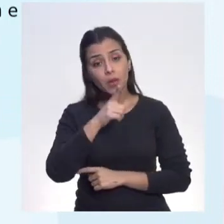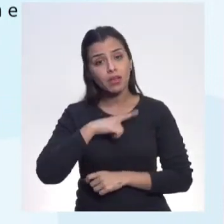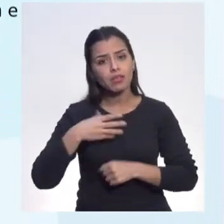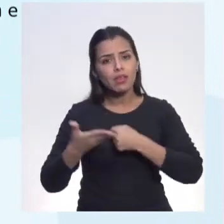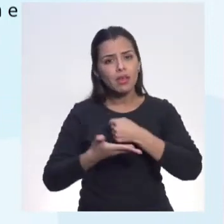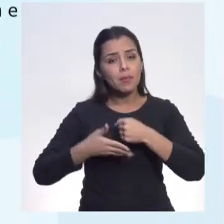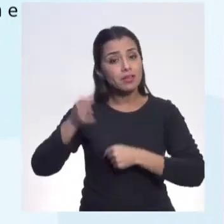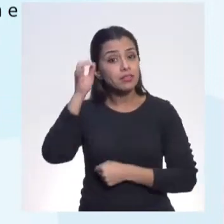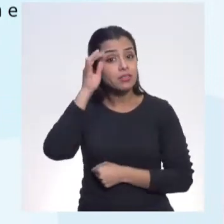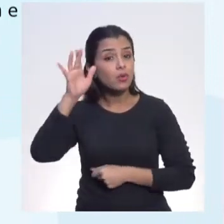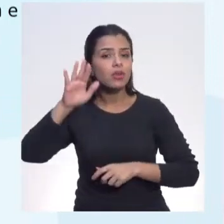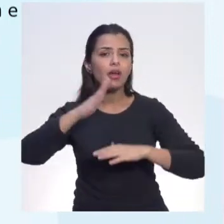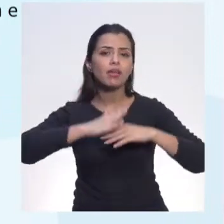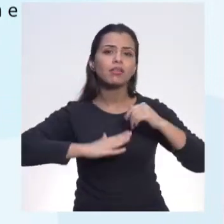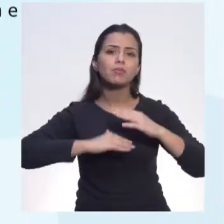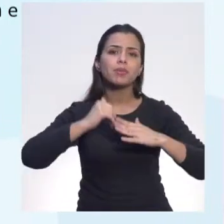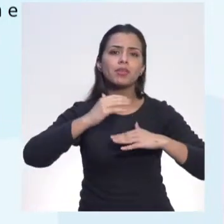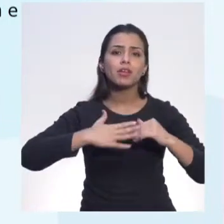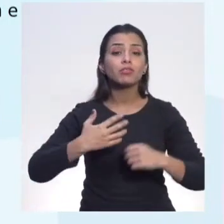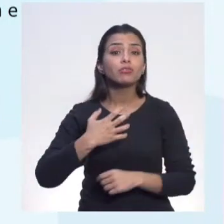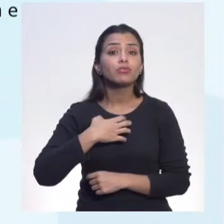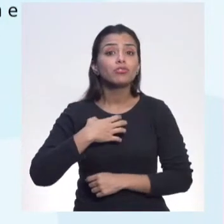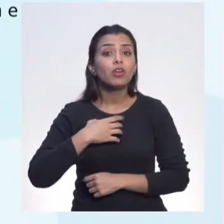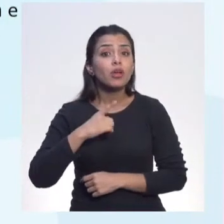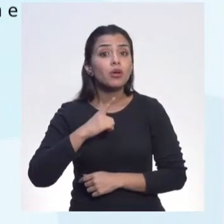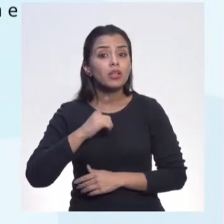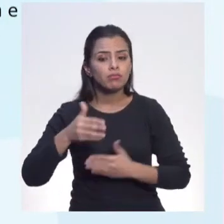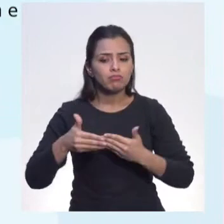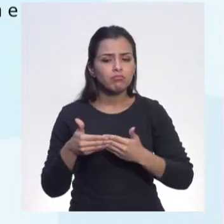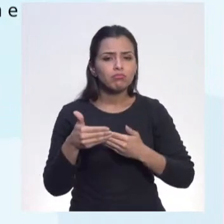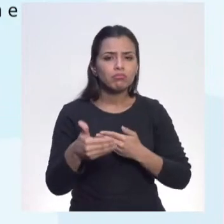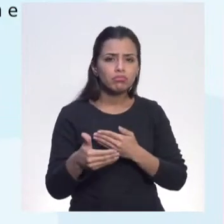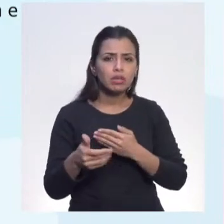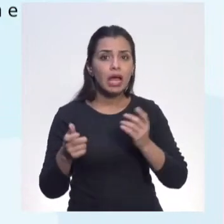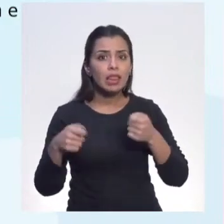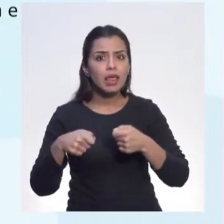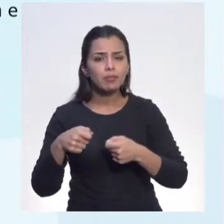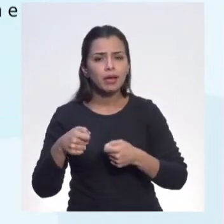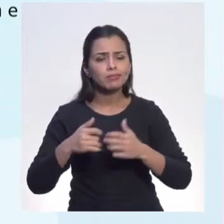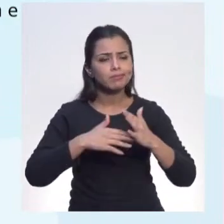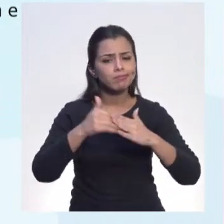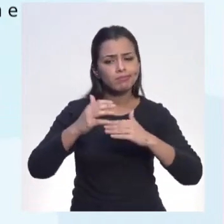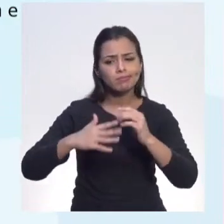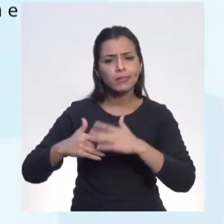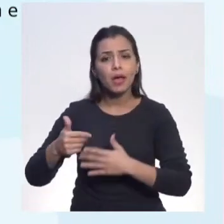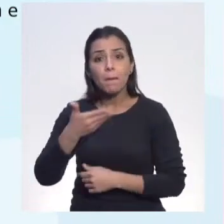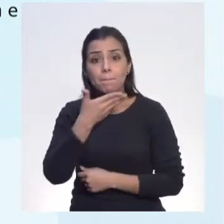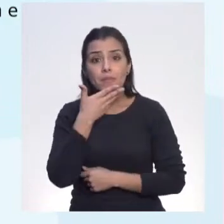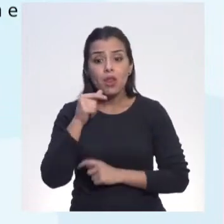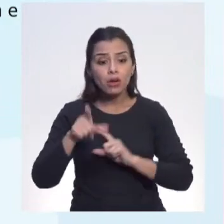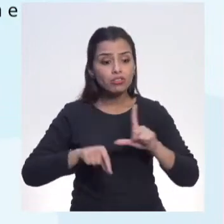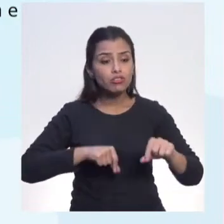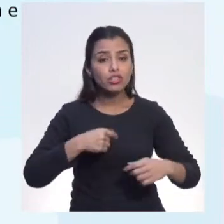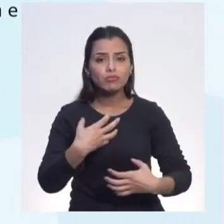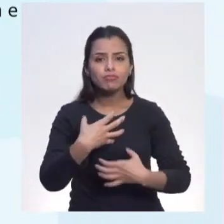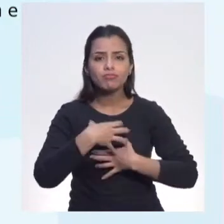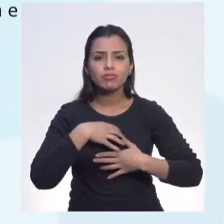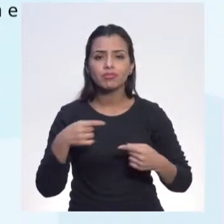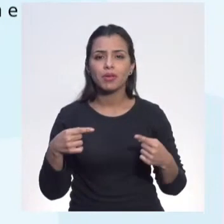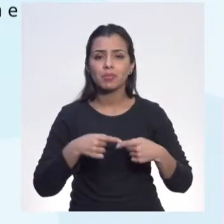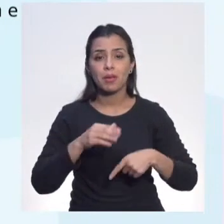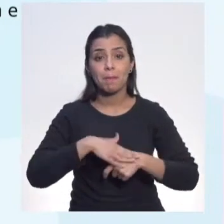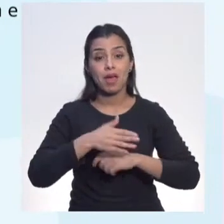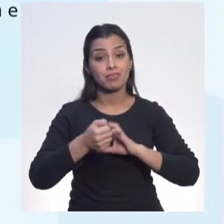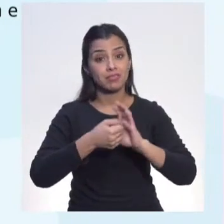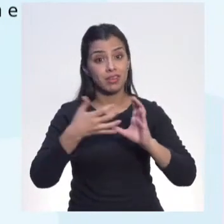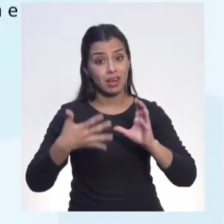teoria e prática, de forma que este, em momento posterior, consiga, com autonomia, escolher a melhor técnica e o estilo adequado às suas